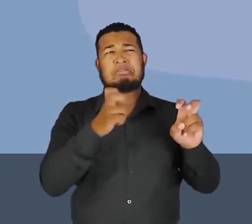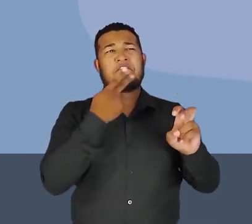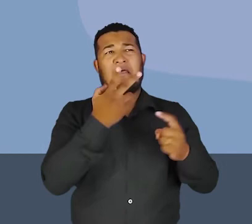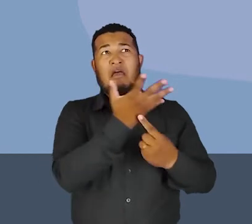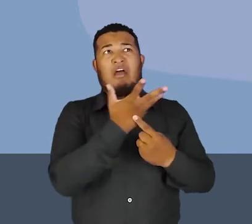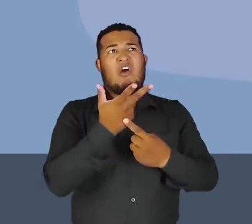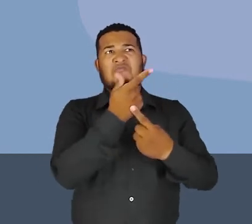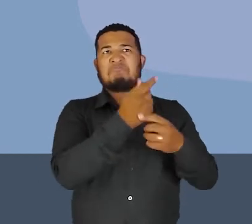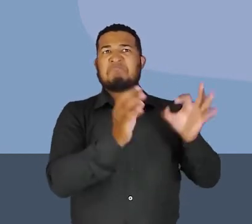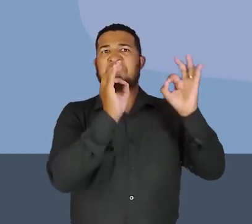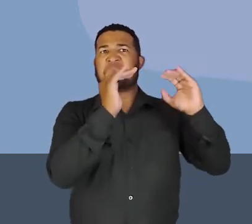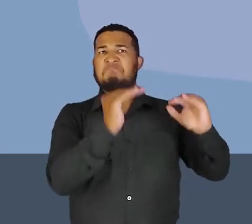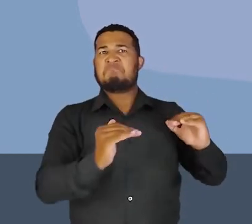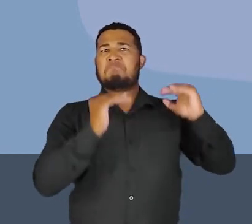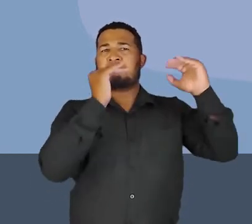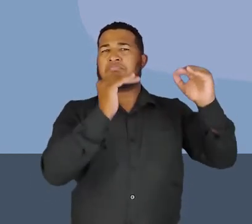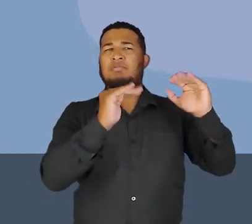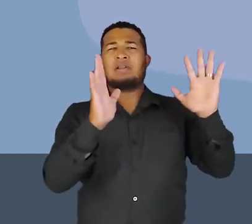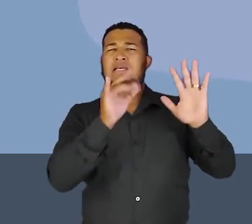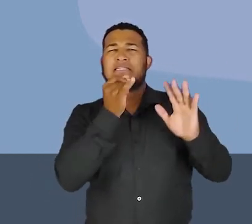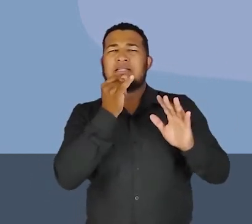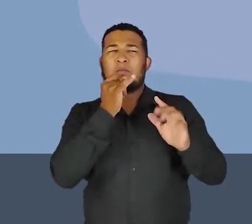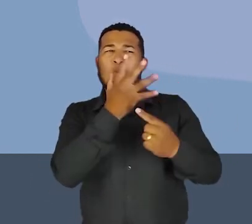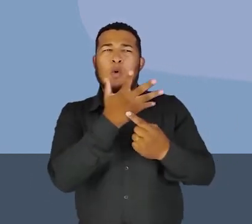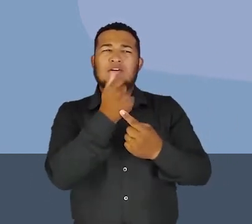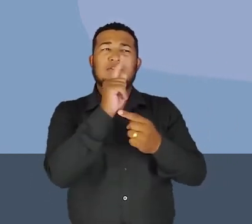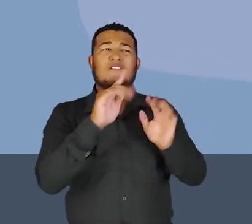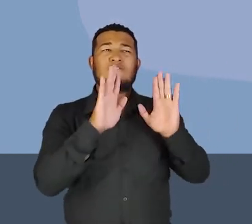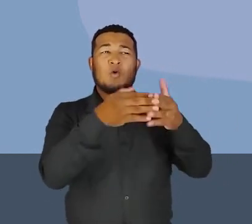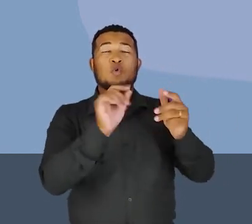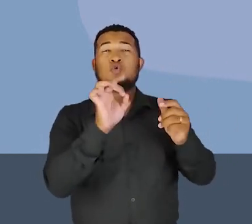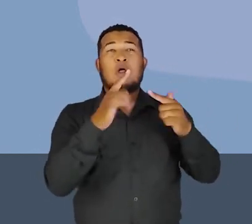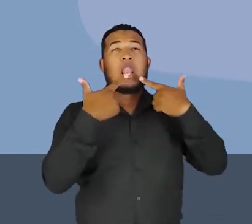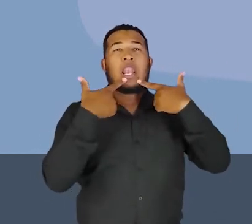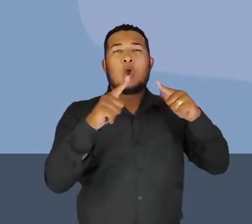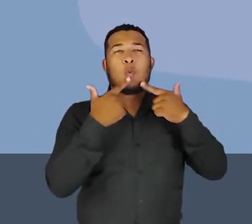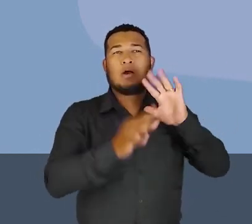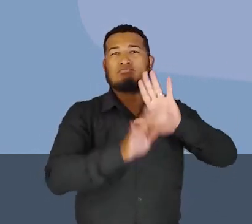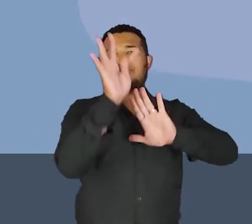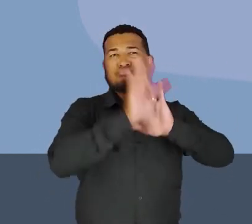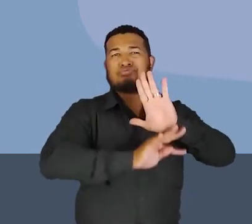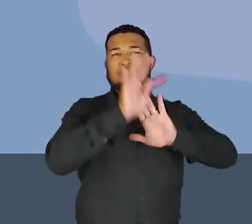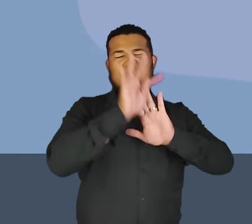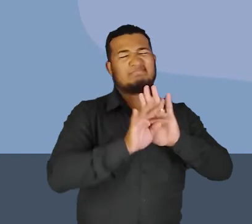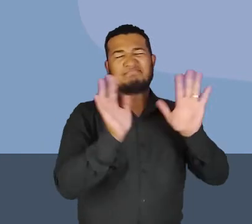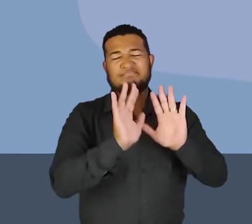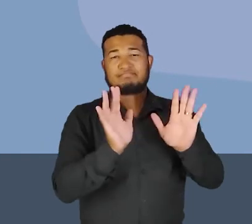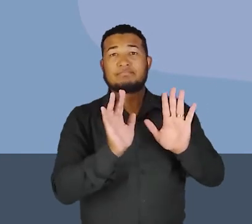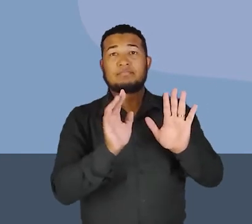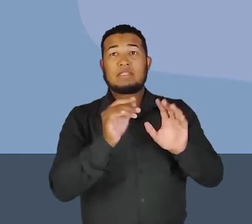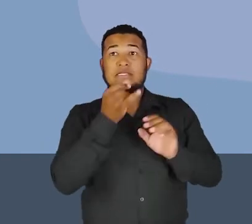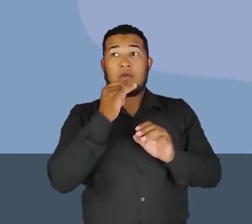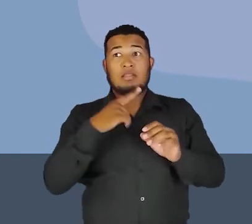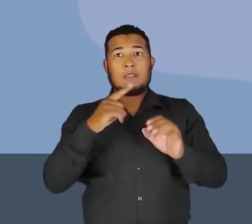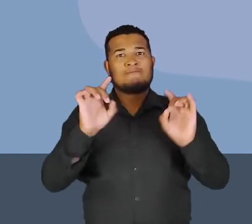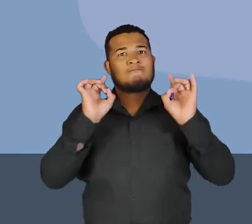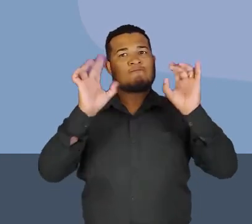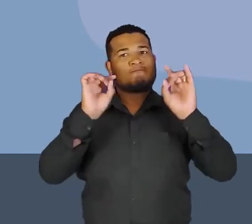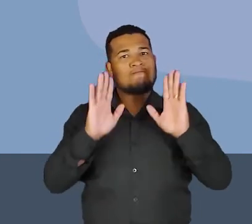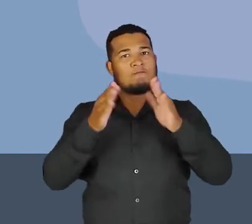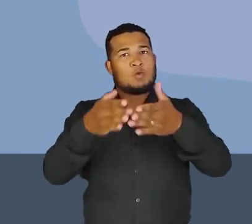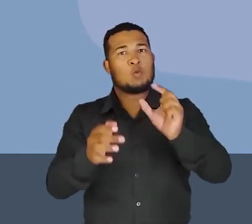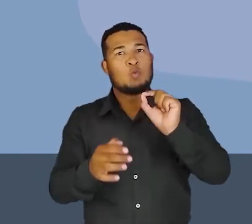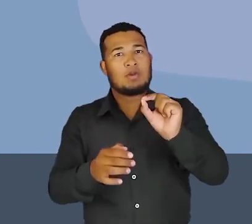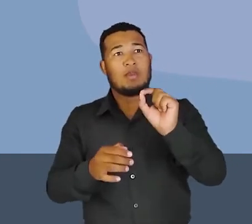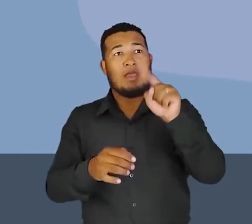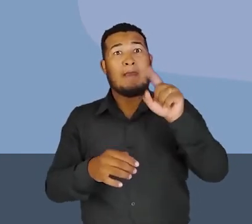ideia do artista conceitual é trabalhar muito com o texto, com a linguagem. E os artistas conceituais mais radicais, eles trabalhavam exclusivamente com